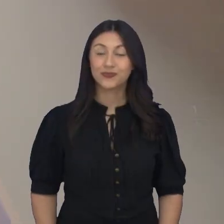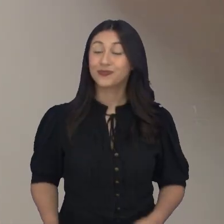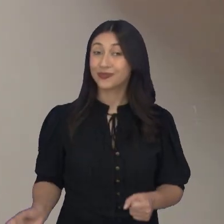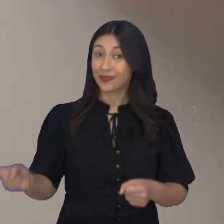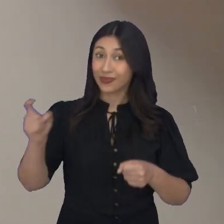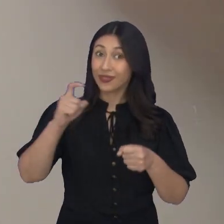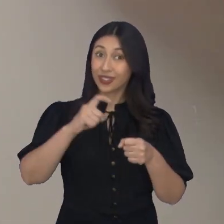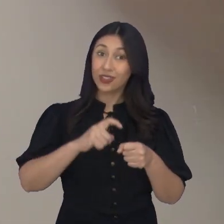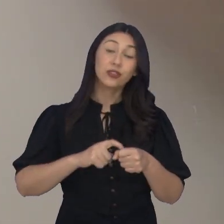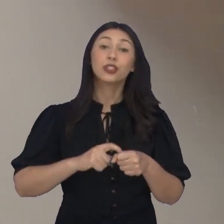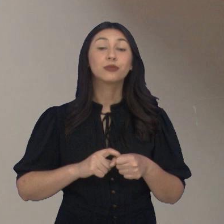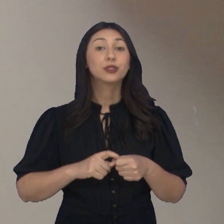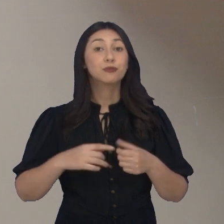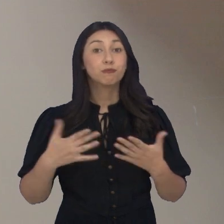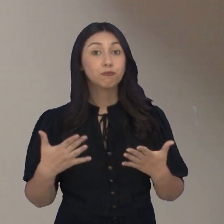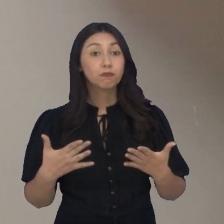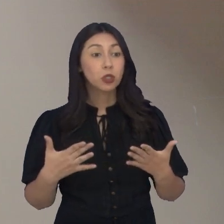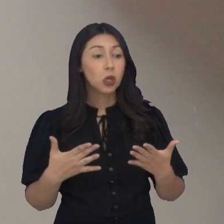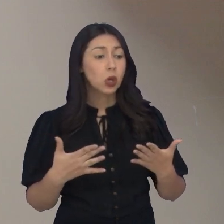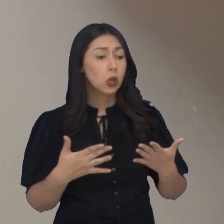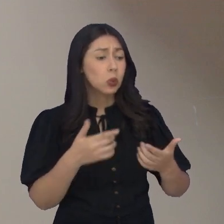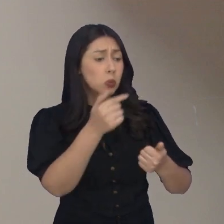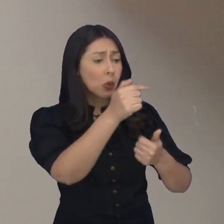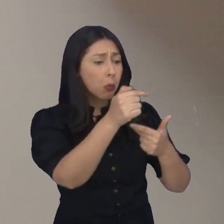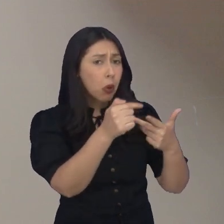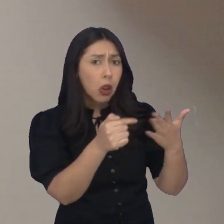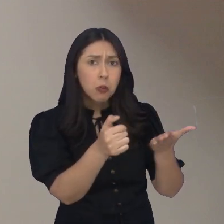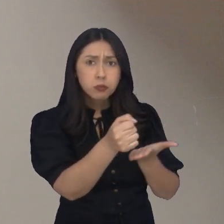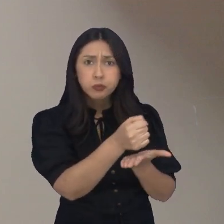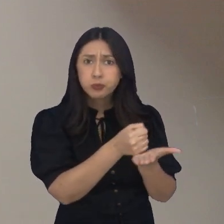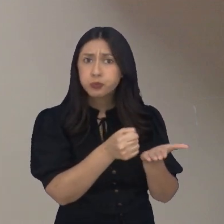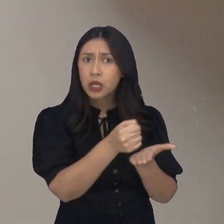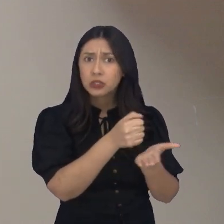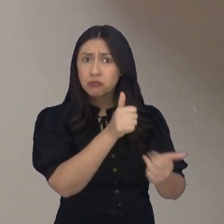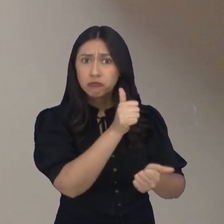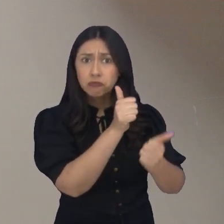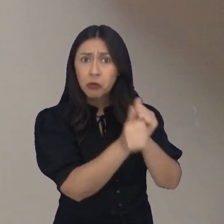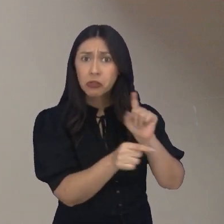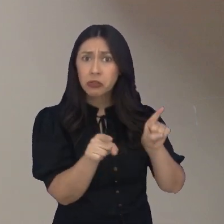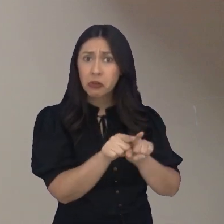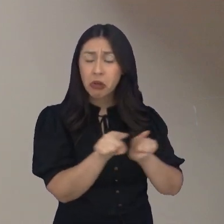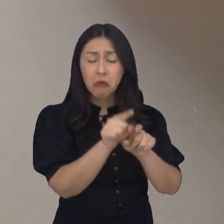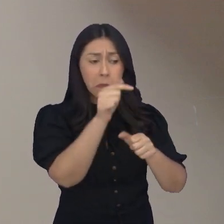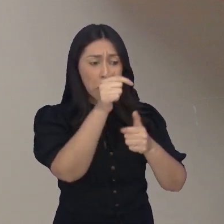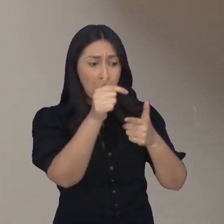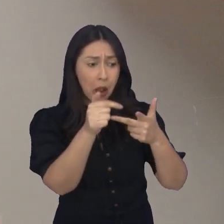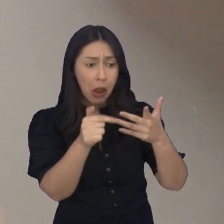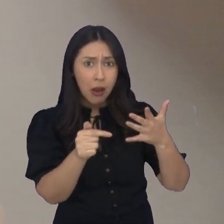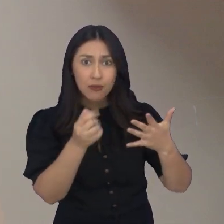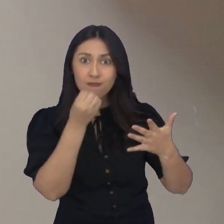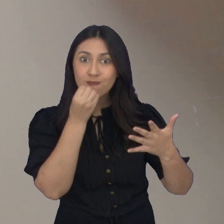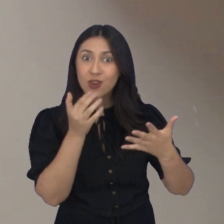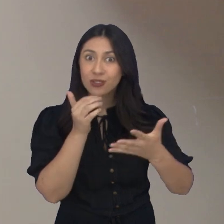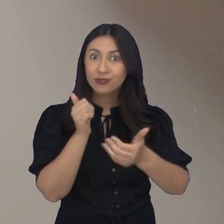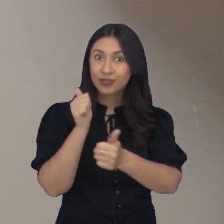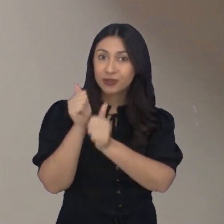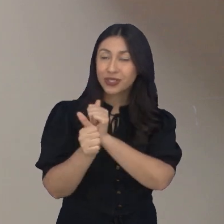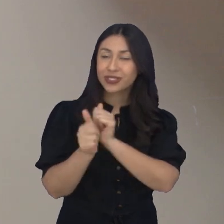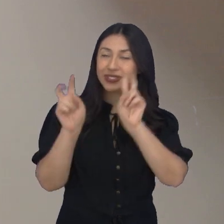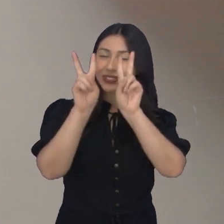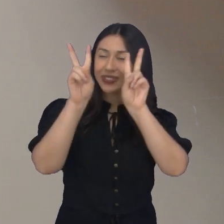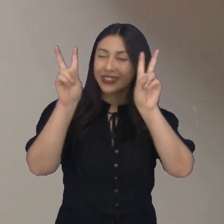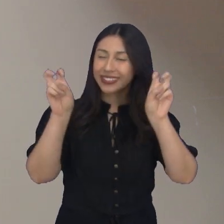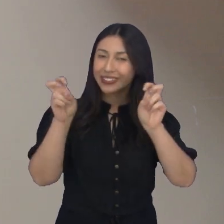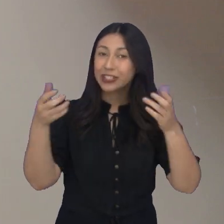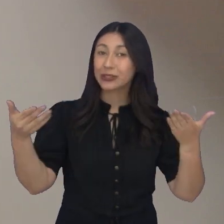Estamos de volta. Os pilares que sustentam a prática esportiva e os benefícios de praticar esporte é tema do De Bem com